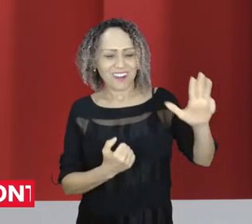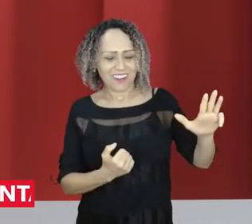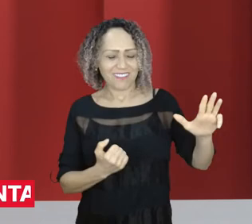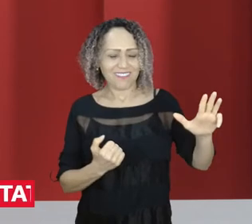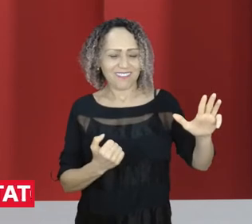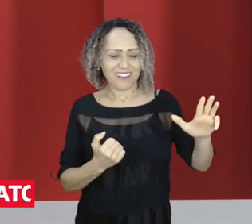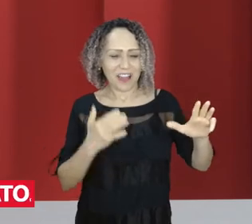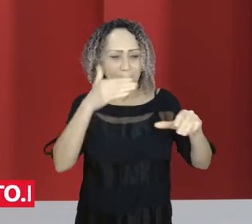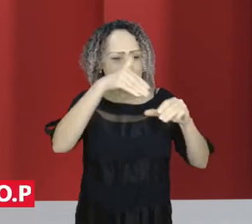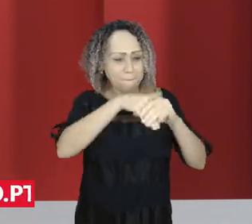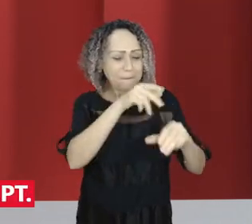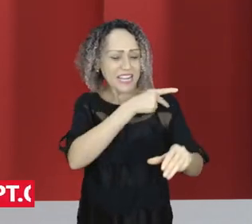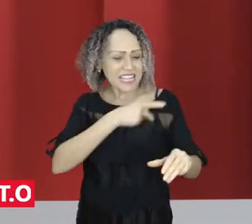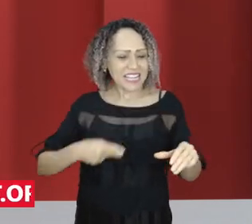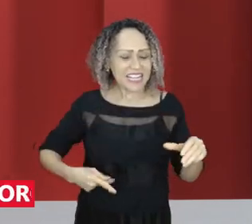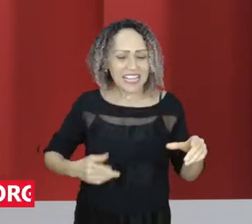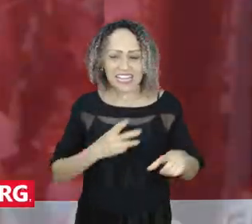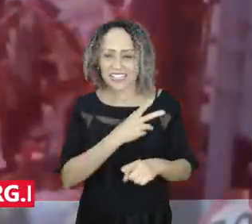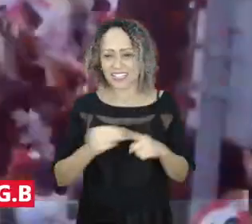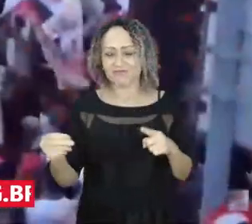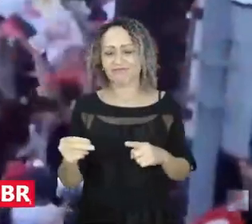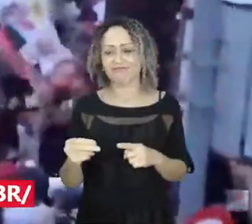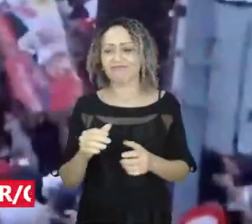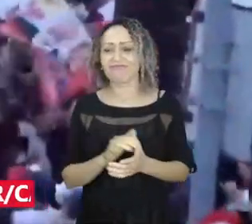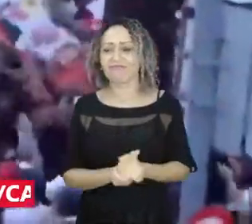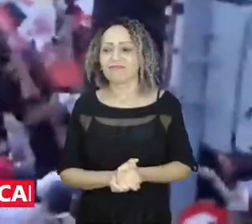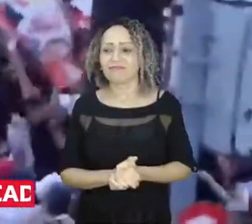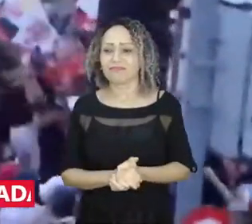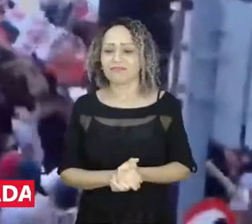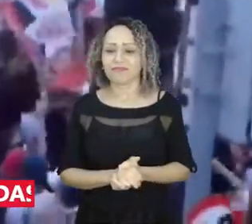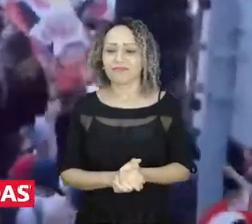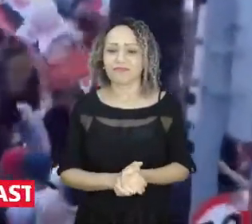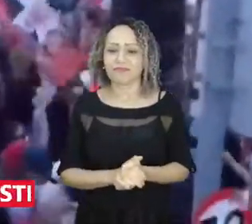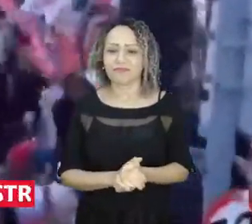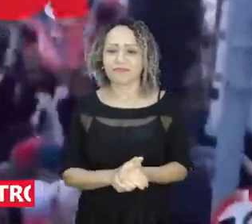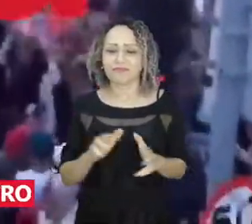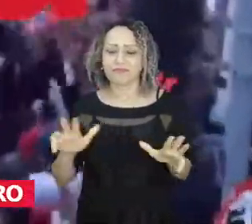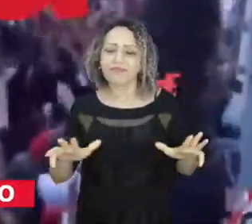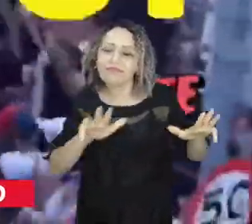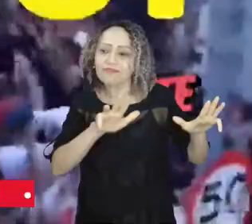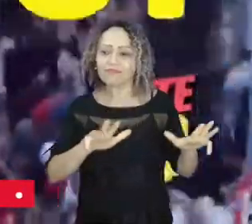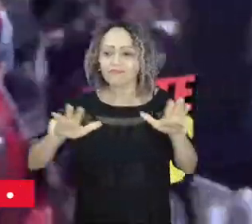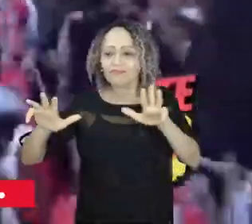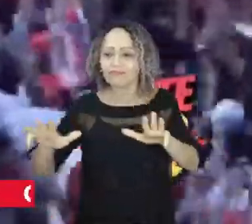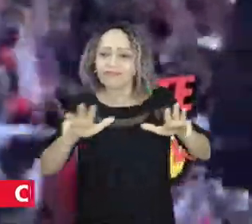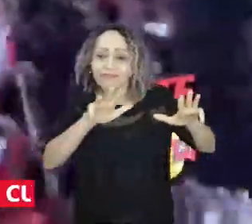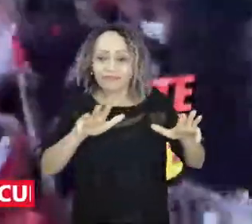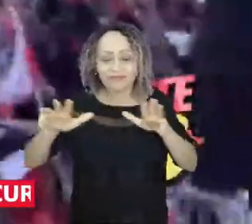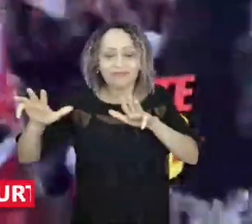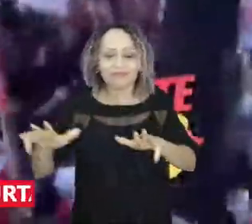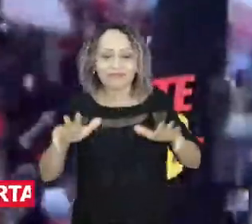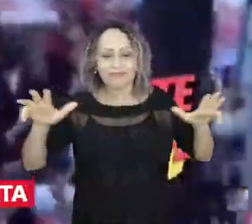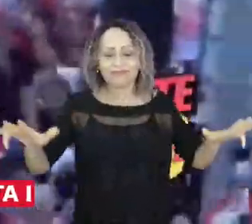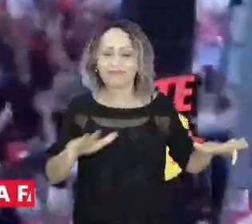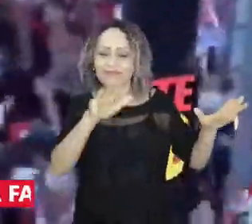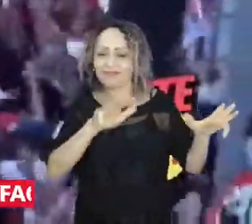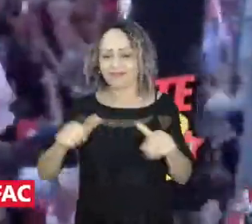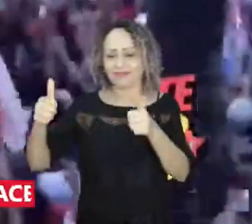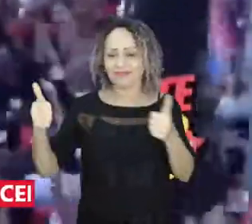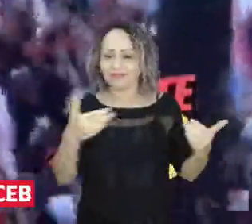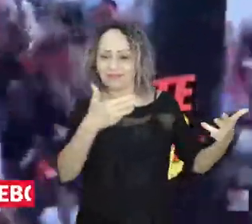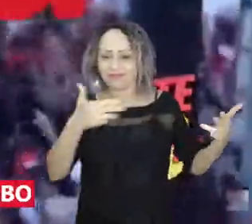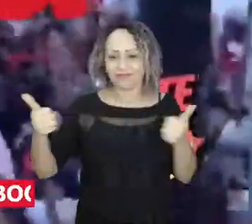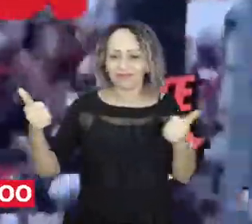pegou pressão. Um beijo. 13 é 13, é 13, é 13, pegou pressão, é 13, é 13, é 13, é